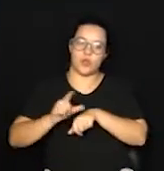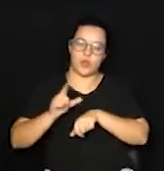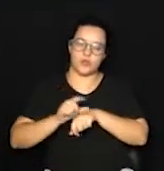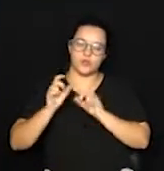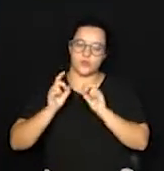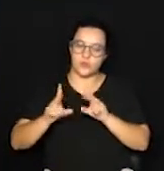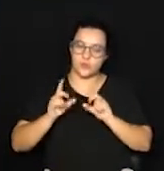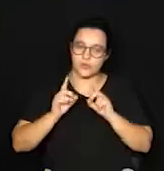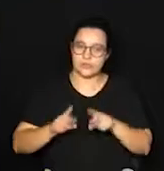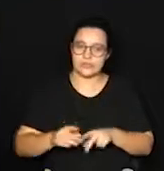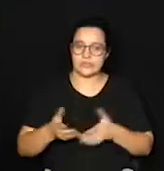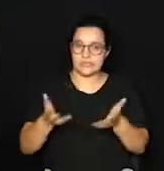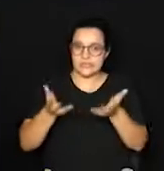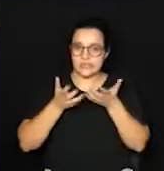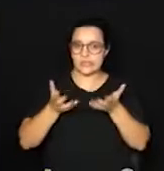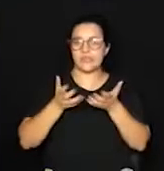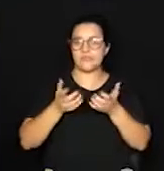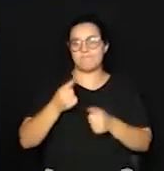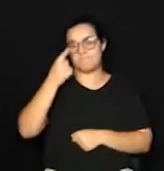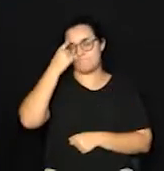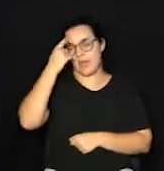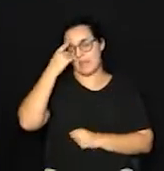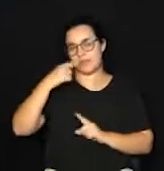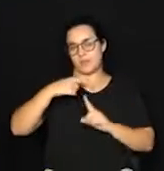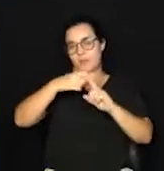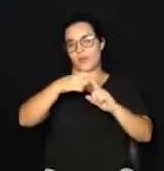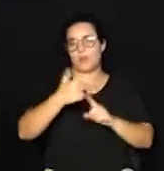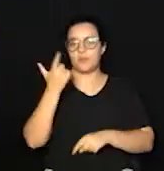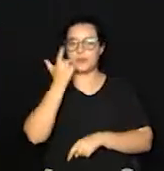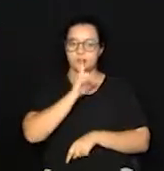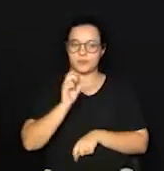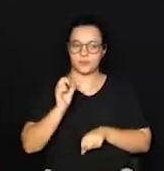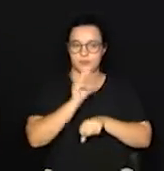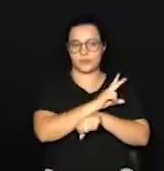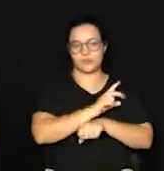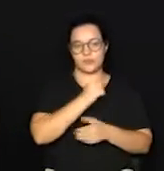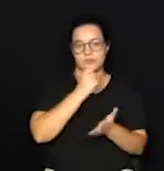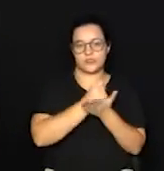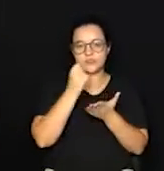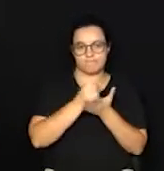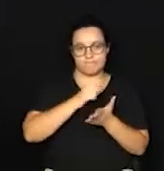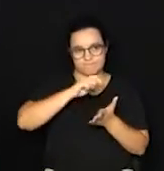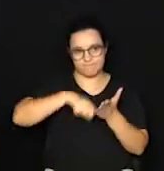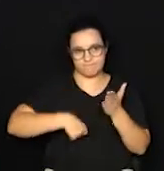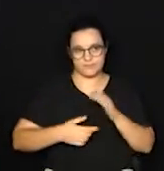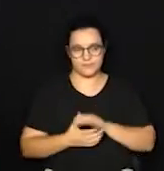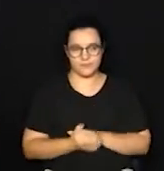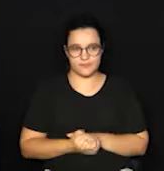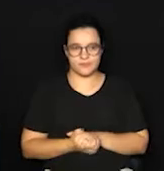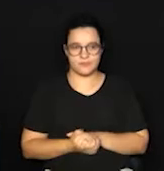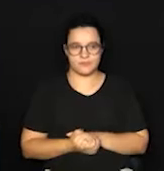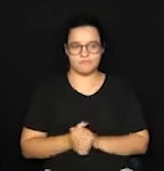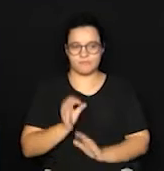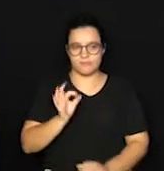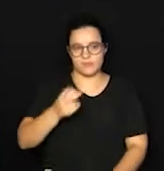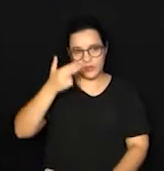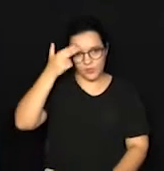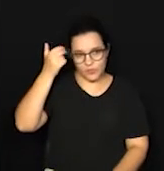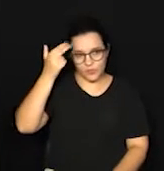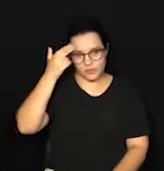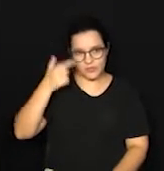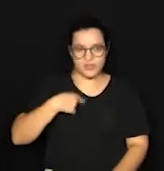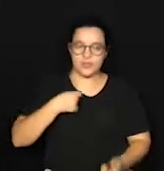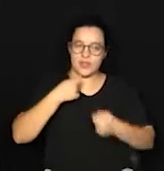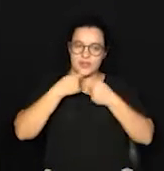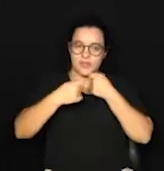com todo esse otimismo também na questão das contratações dos temporários, né, Gabriel? Na entrevista que eu fiz há pouco